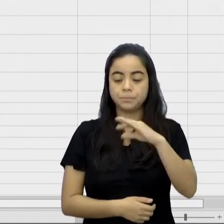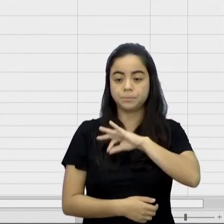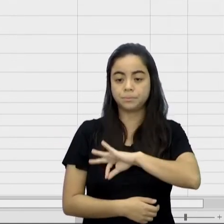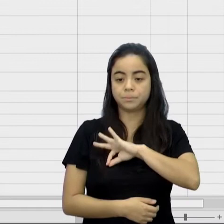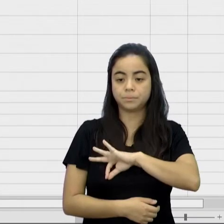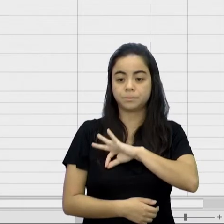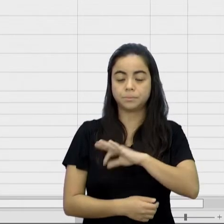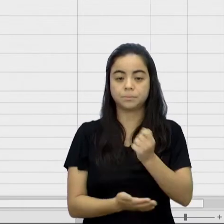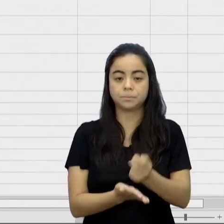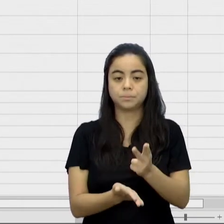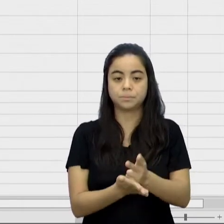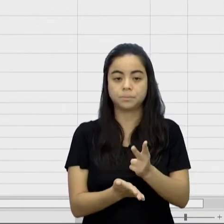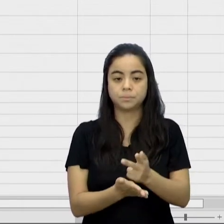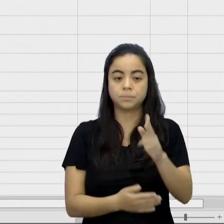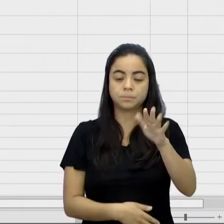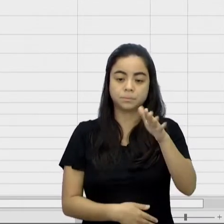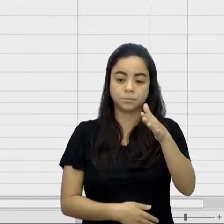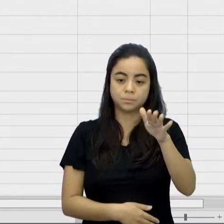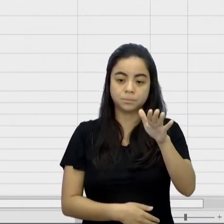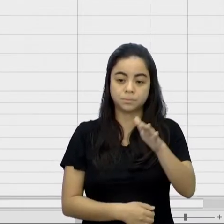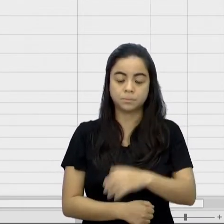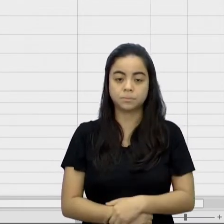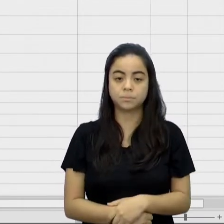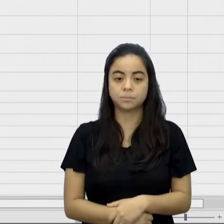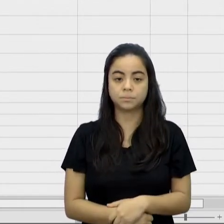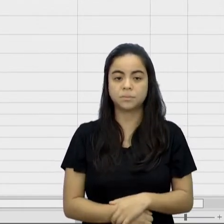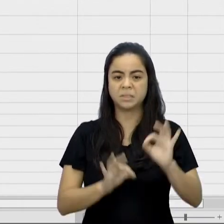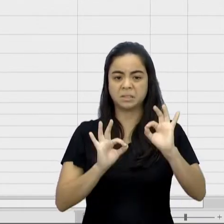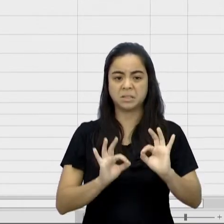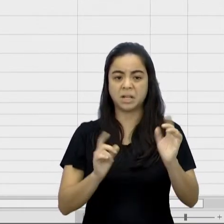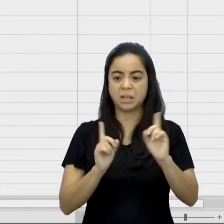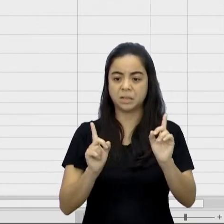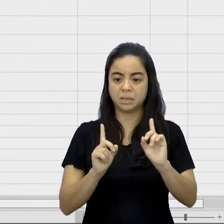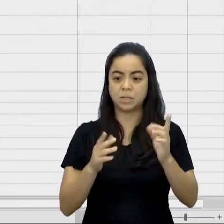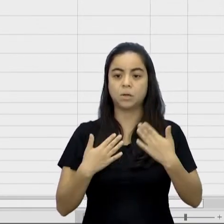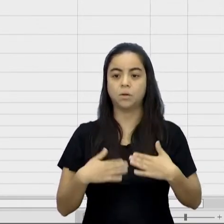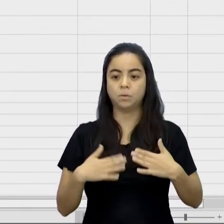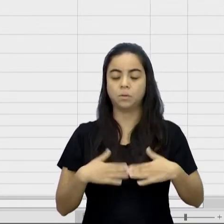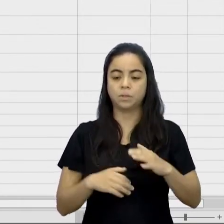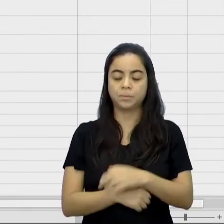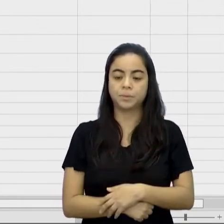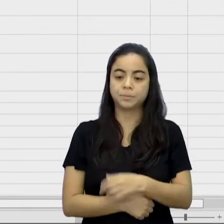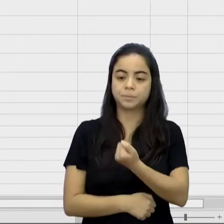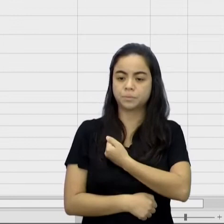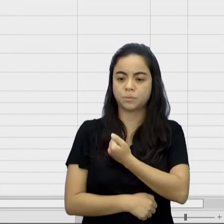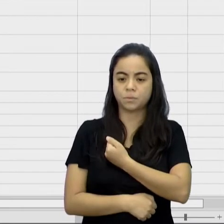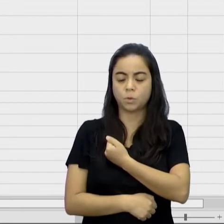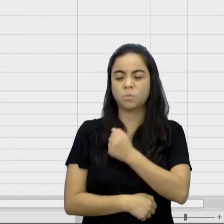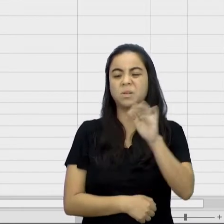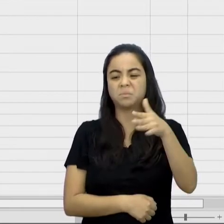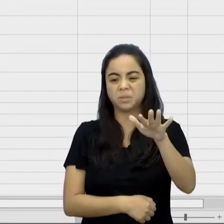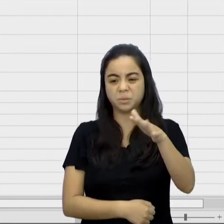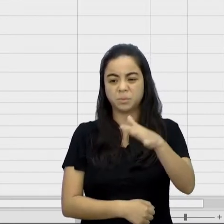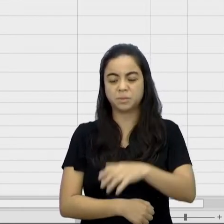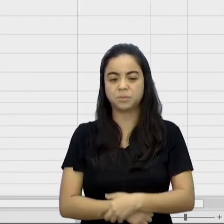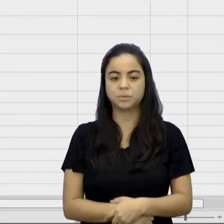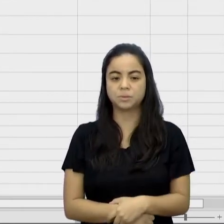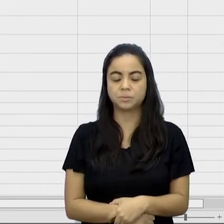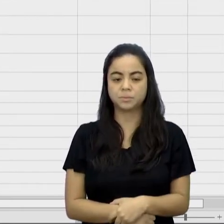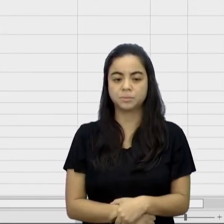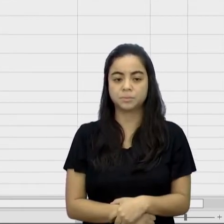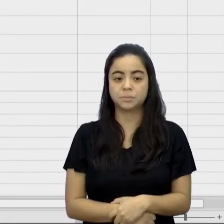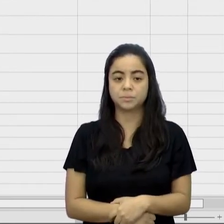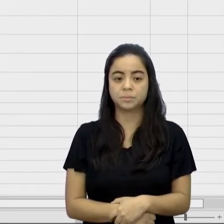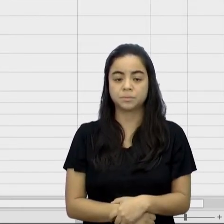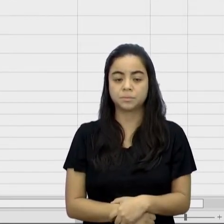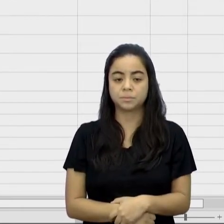gente sempre vai estar colocando mais ou menos, não um valor exato com vírgula. A gente vai tentar fazer um valor bem mais ou menos. Então, eu não sei o quanto